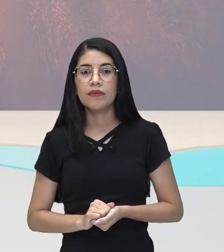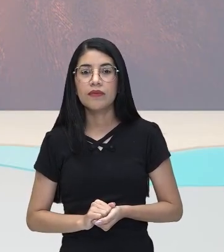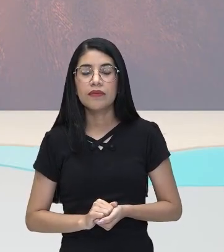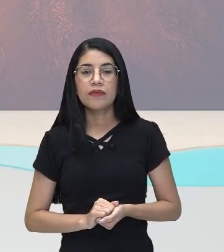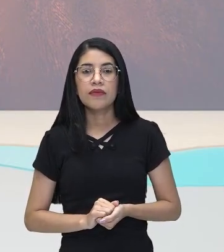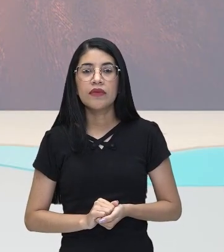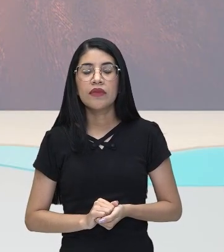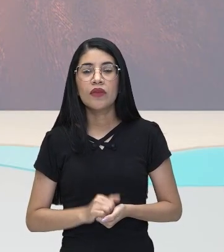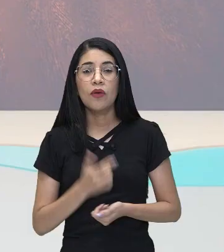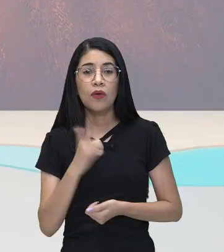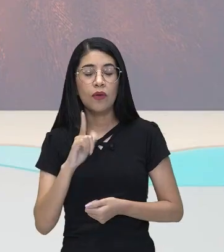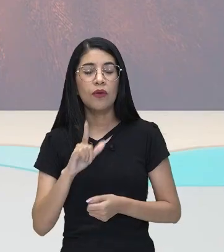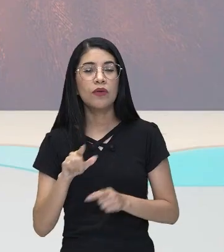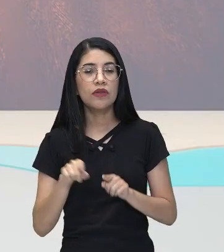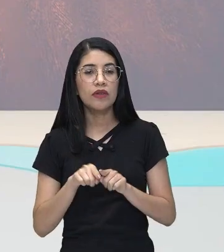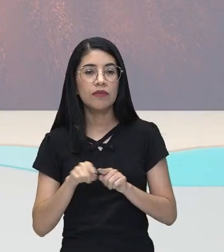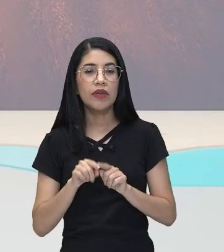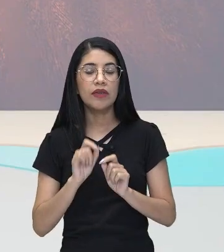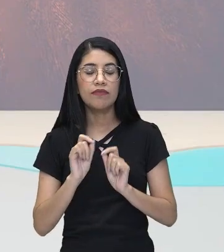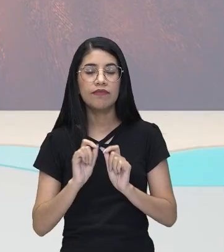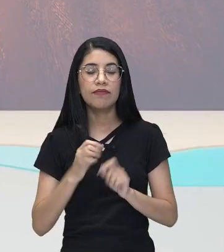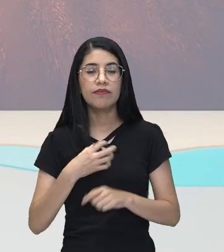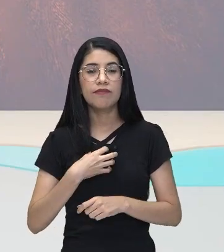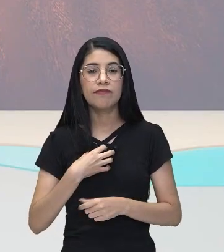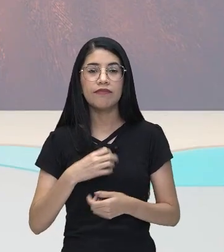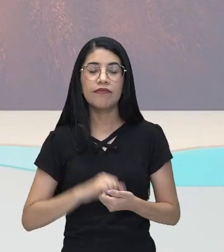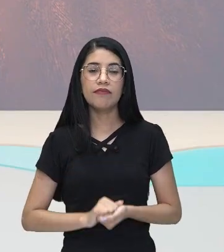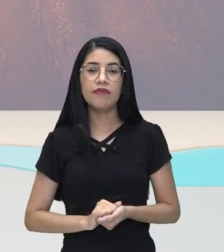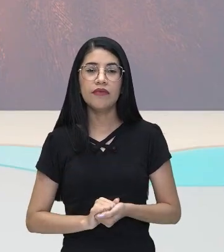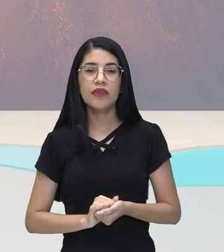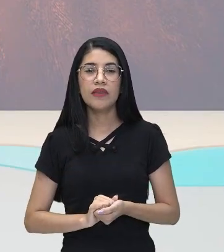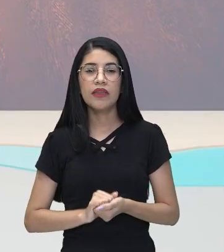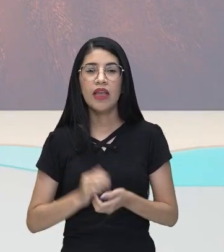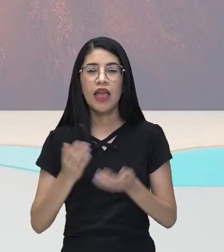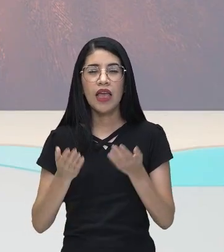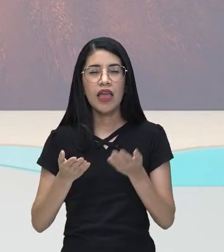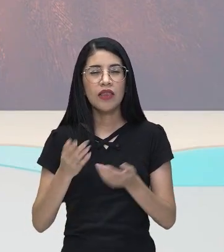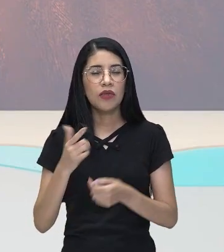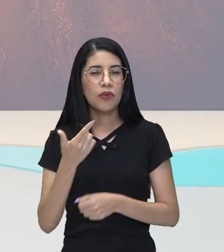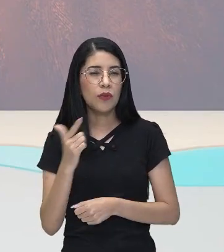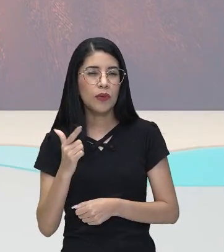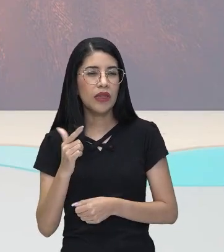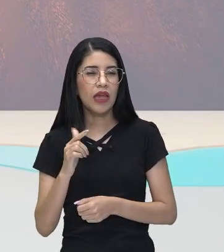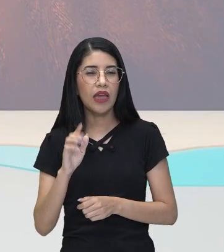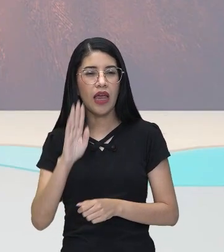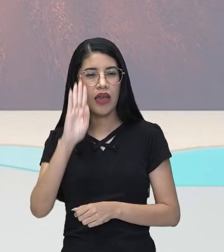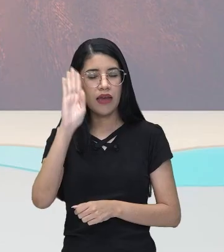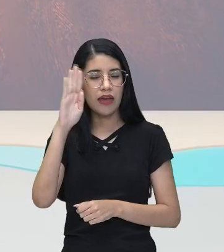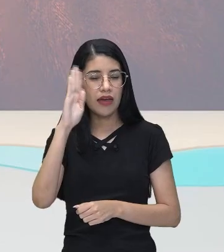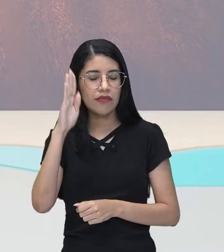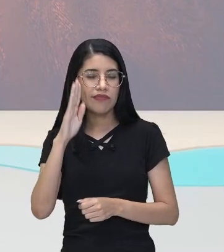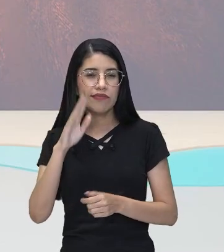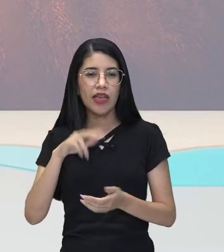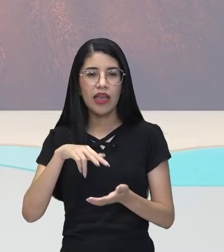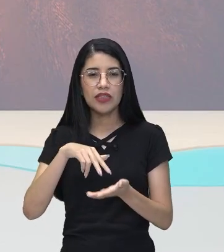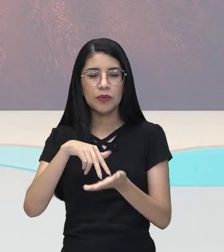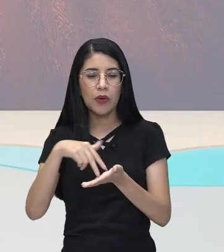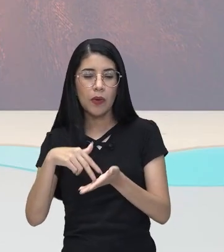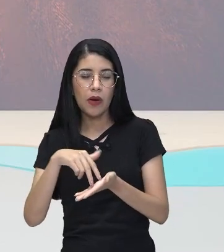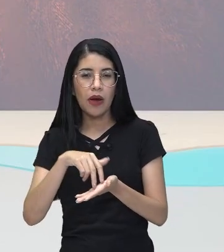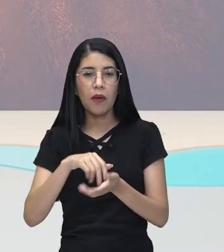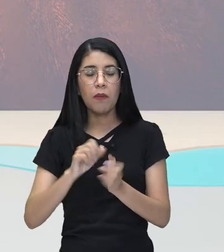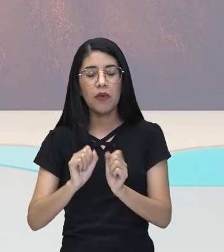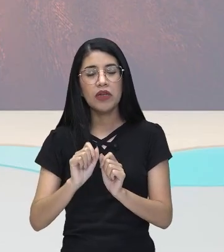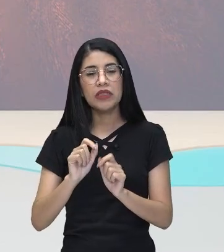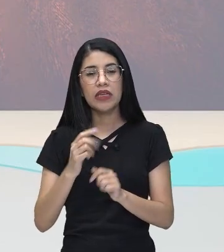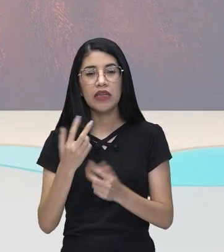mais uns sinais aí, sintomas. Qual vai ser? Tá aí, ó, perda de equilíbrio, pode ser algum problema, né? Tipo labirintite,